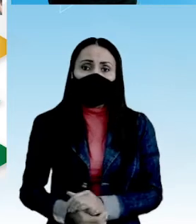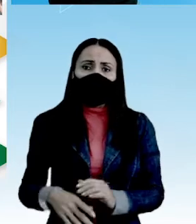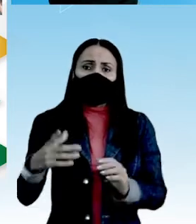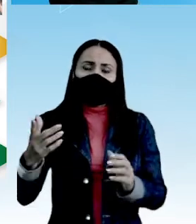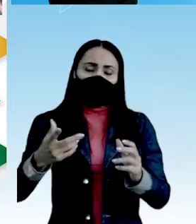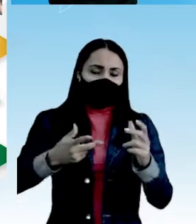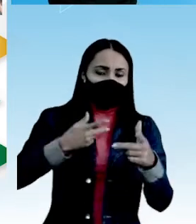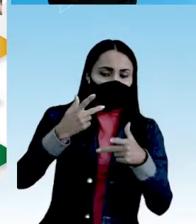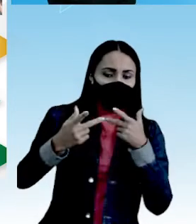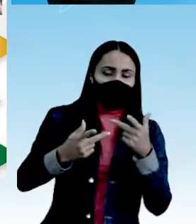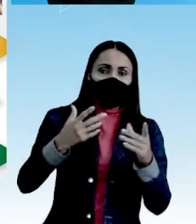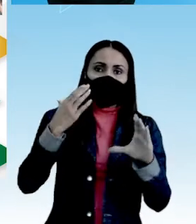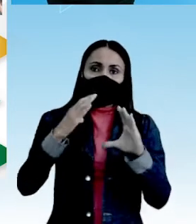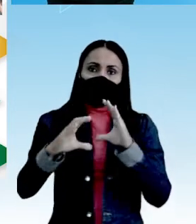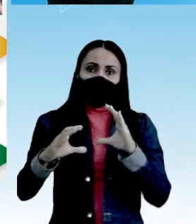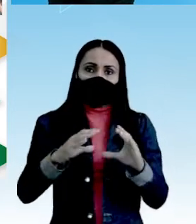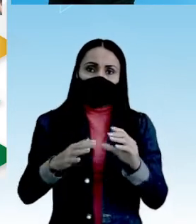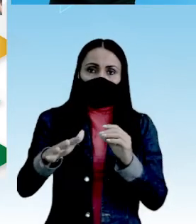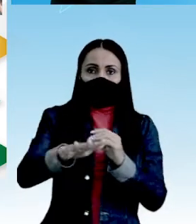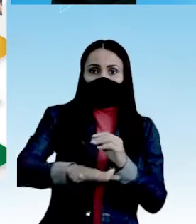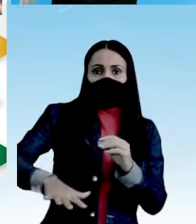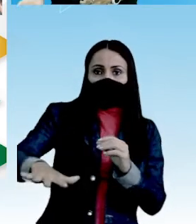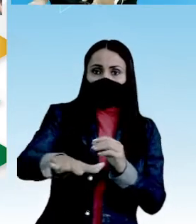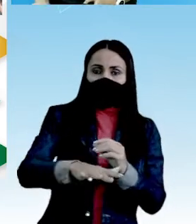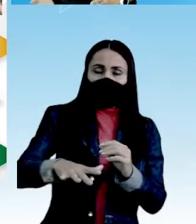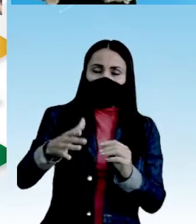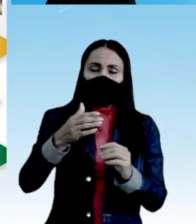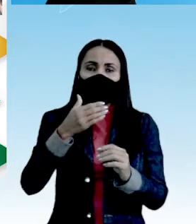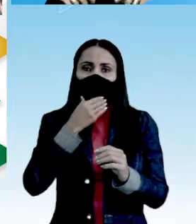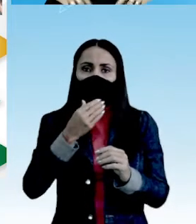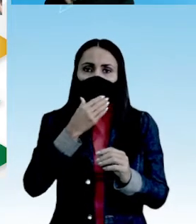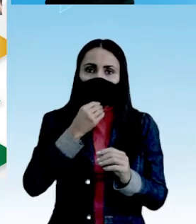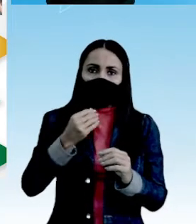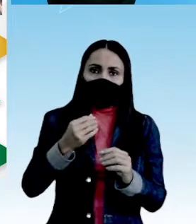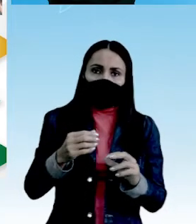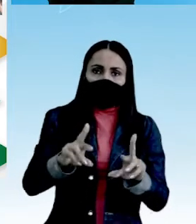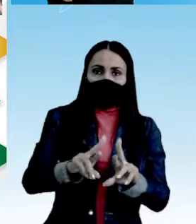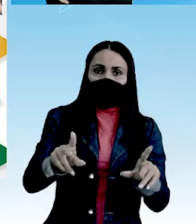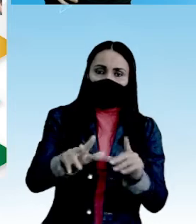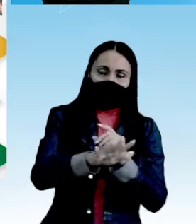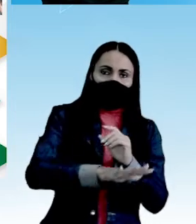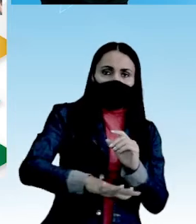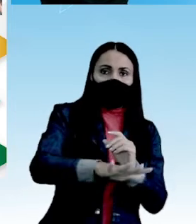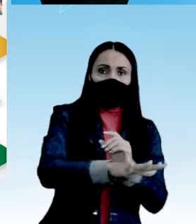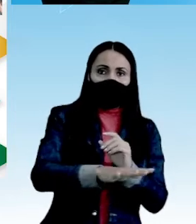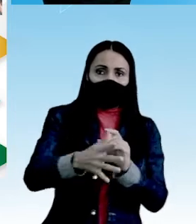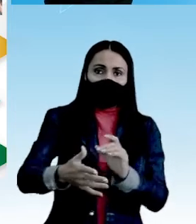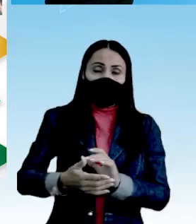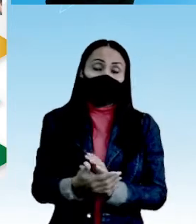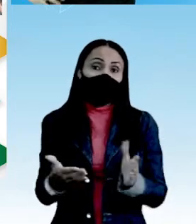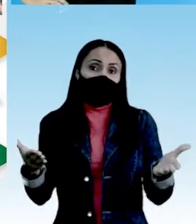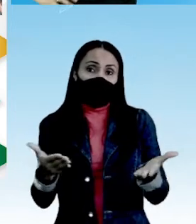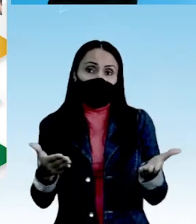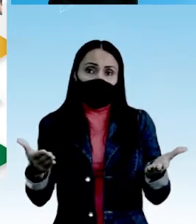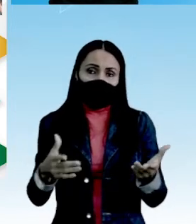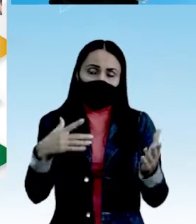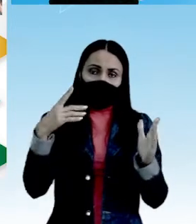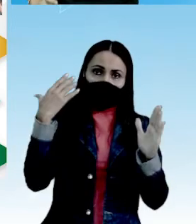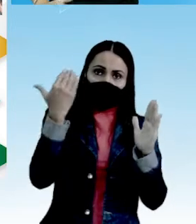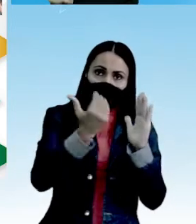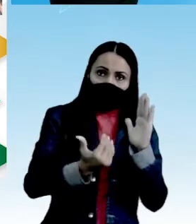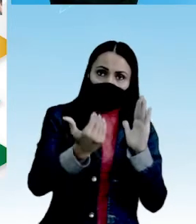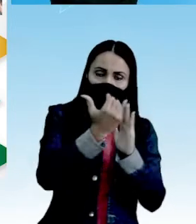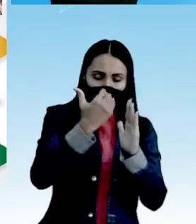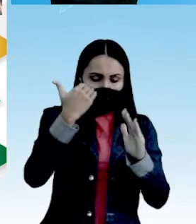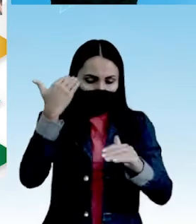ainda assim não ocupam o mesmo espaço que os artistas masculinos. Então, ainda hoje, né? Hoje não, a gente já tem uma crescente maior, né? A